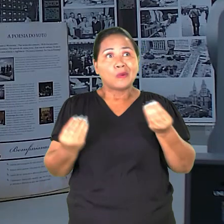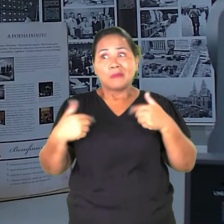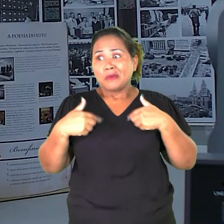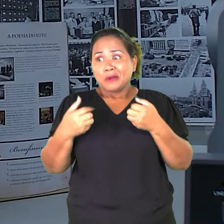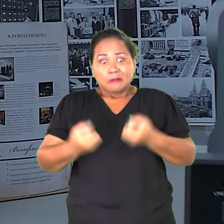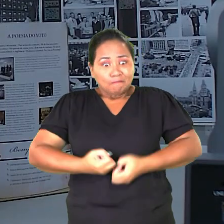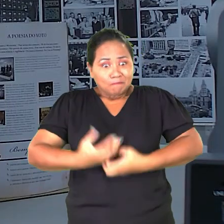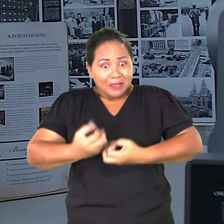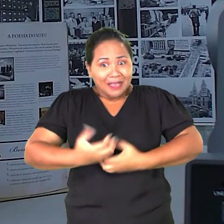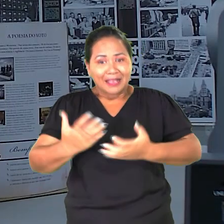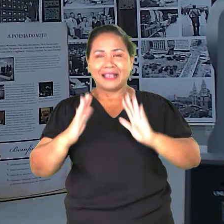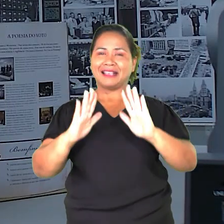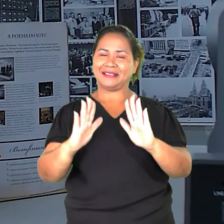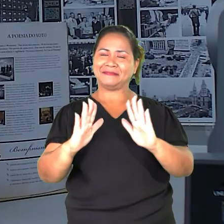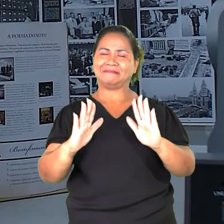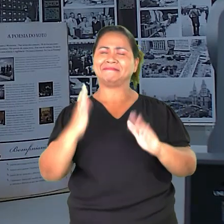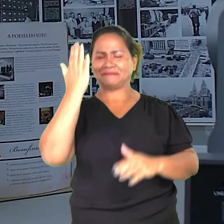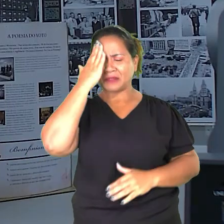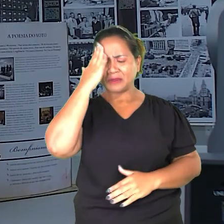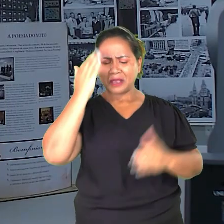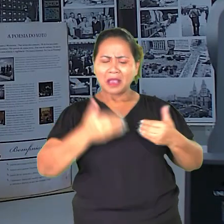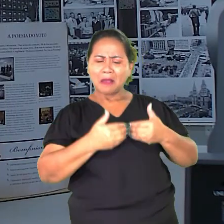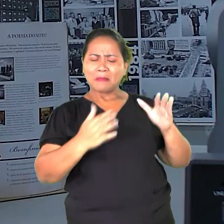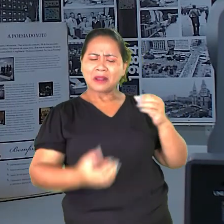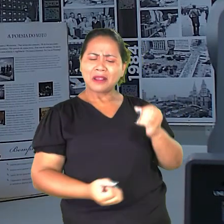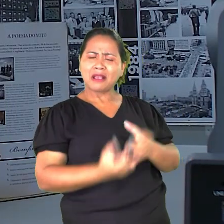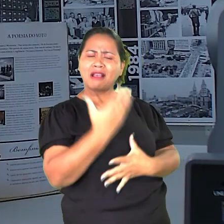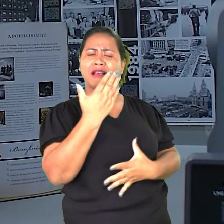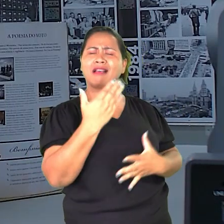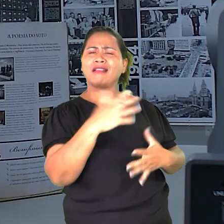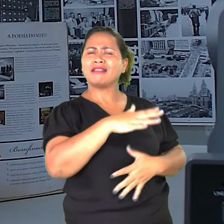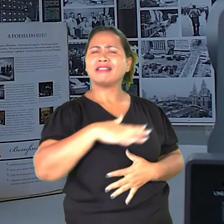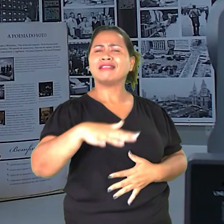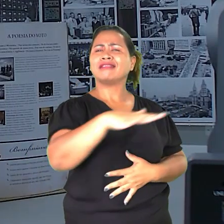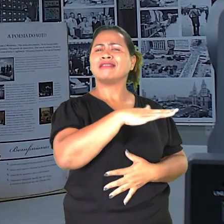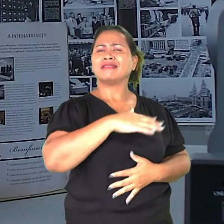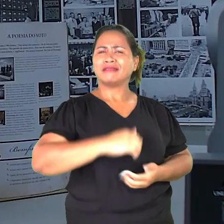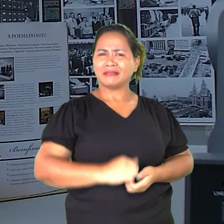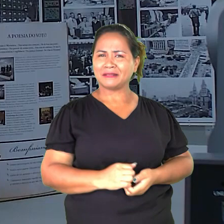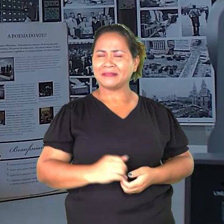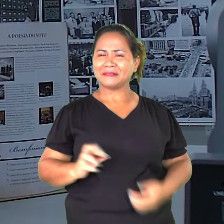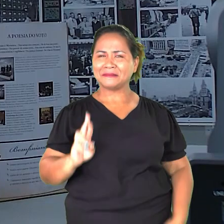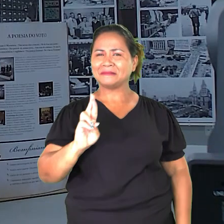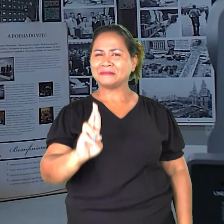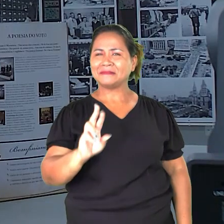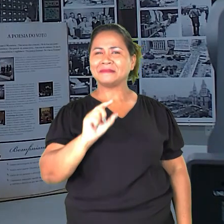E o que dizer mais, a não ser que a inauguração deste espaço representa